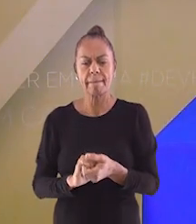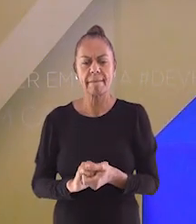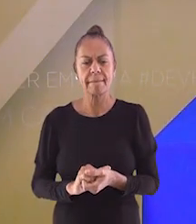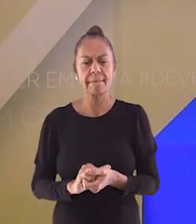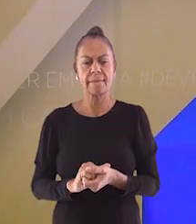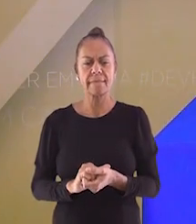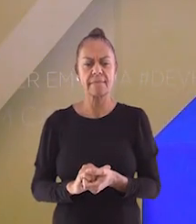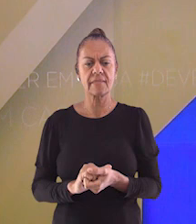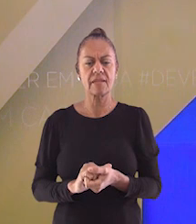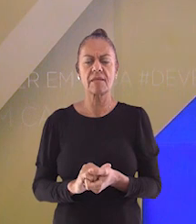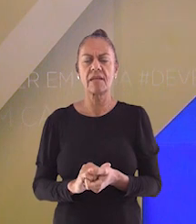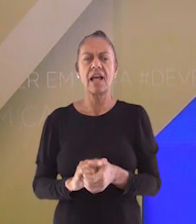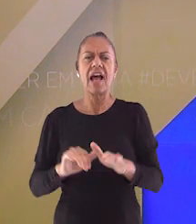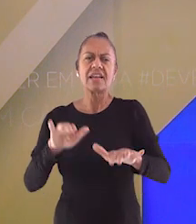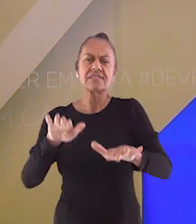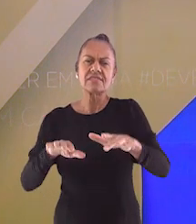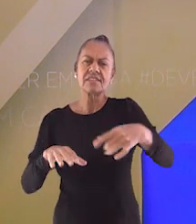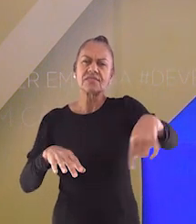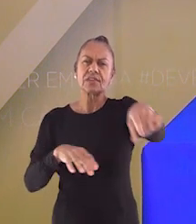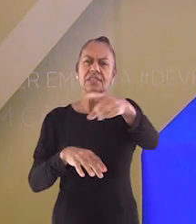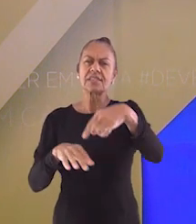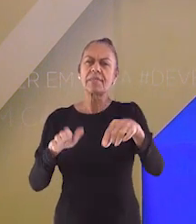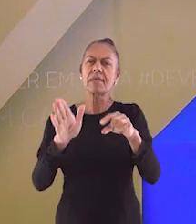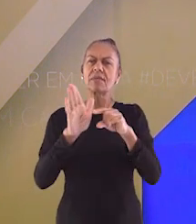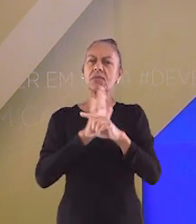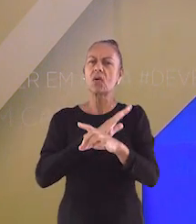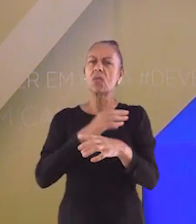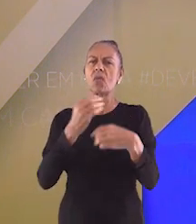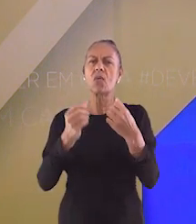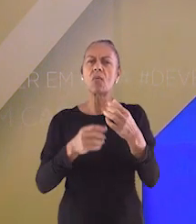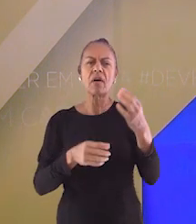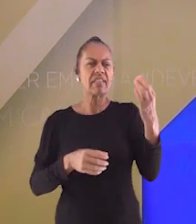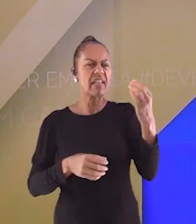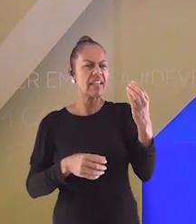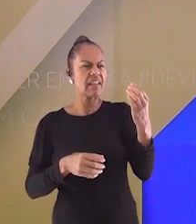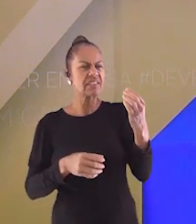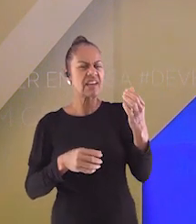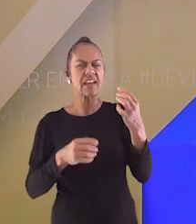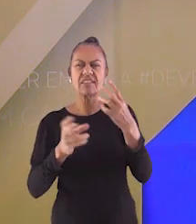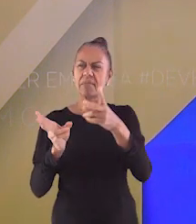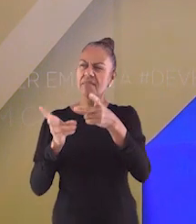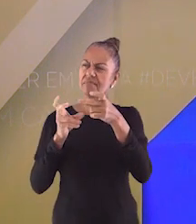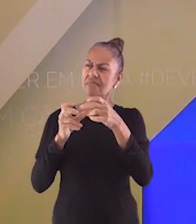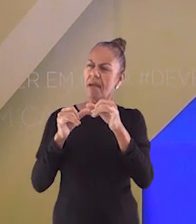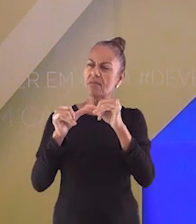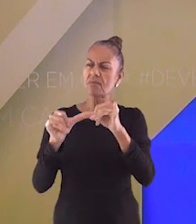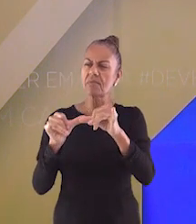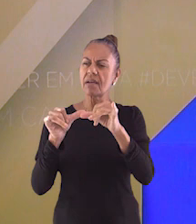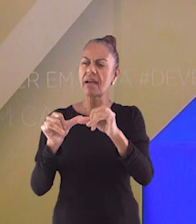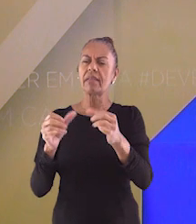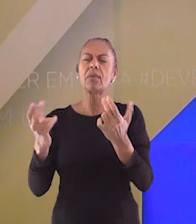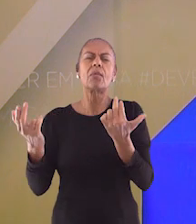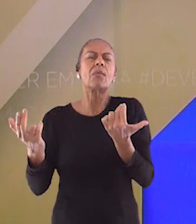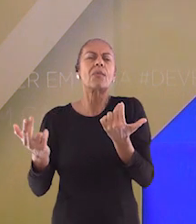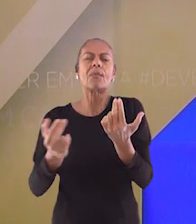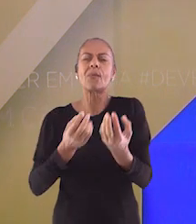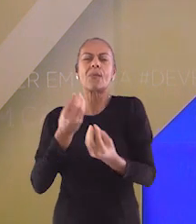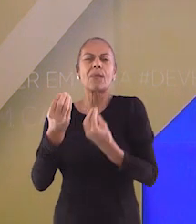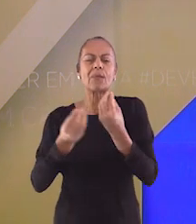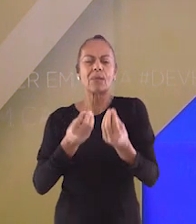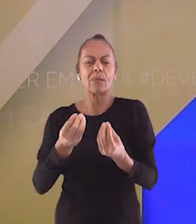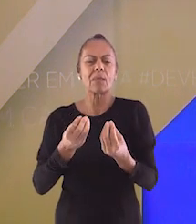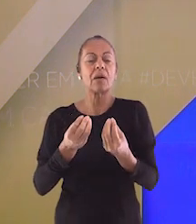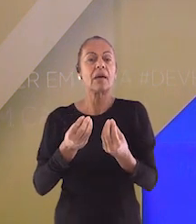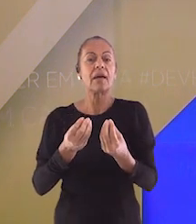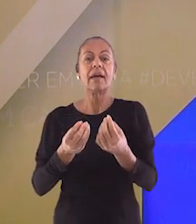tipo de detergente comum, né? Igual a gente encontra no supermercado, igual a gente está acostumado. É só a gente ir acrescentando um pouquinho mais de